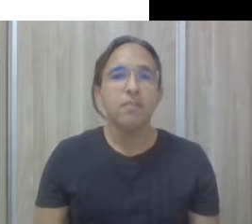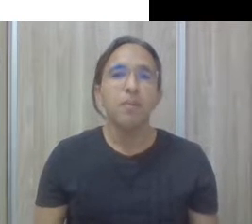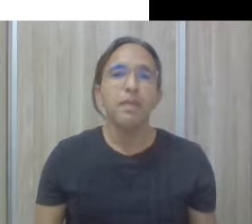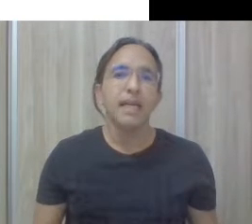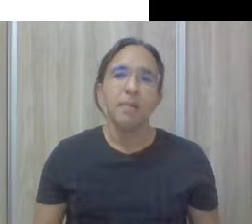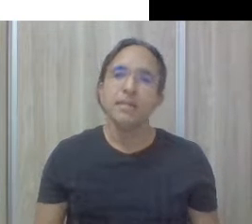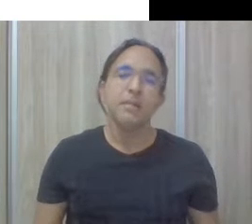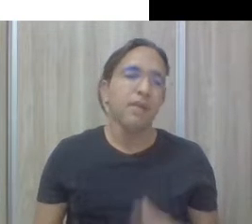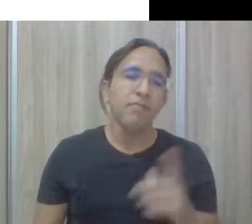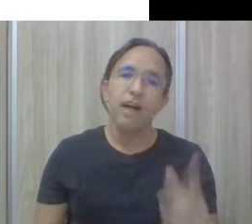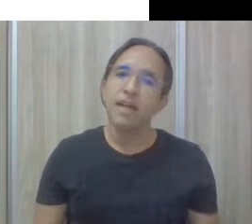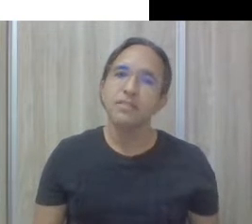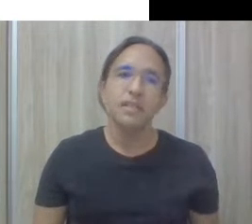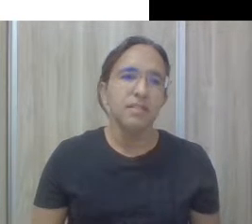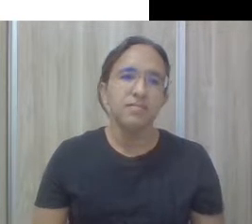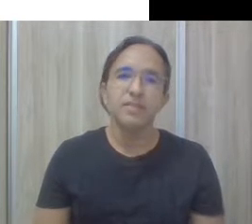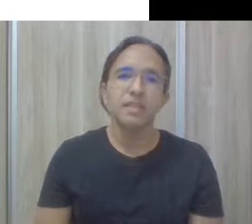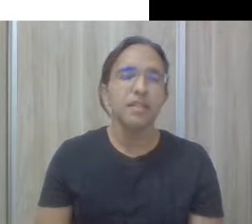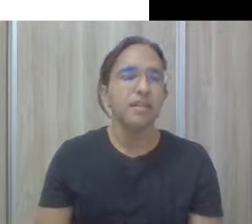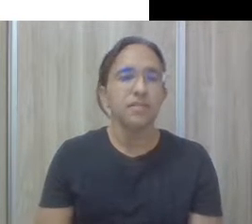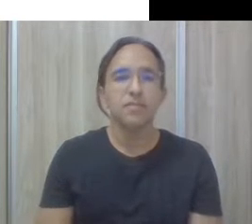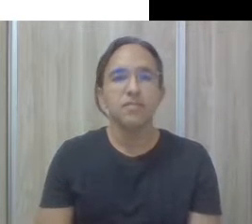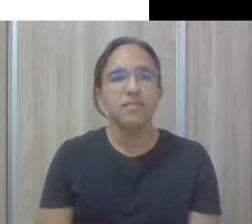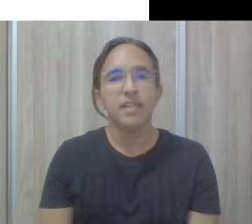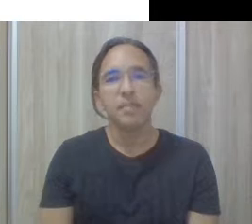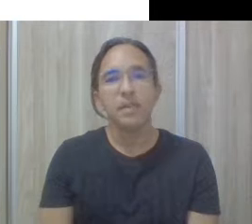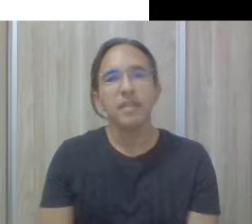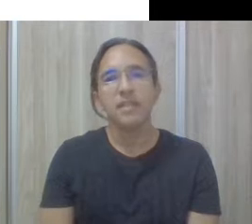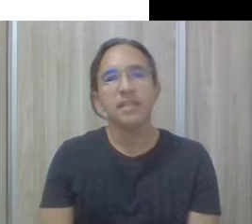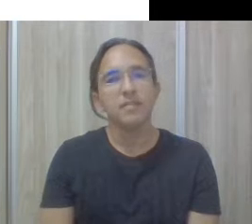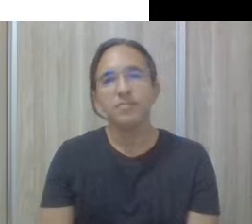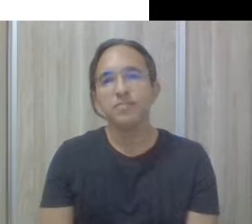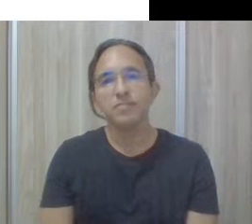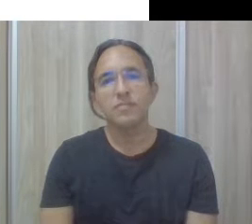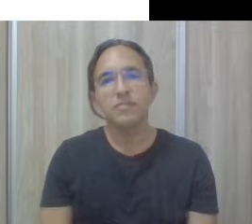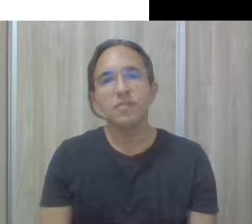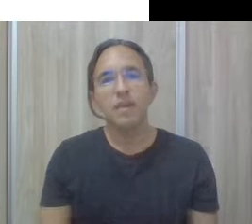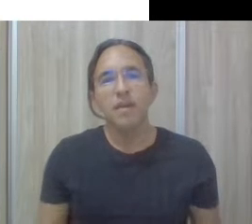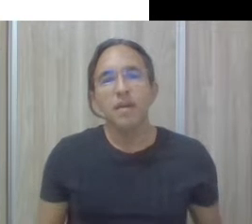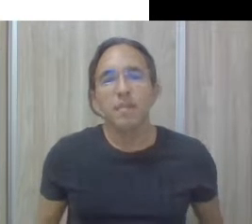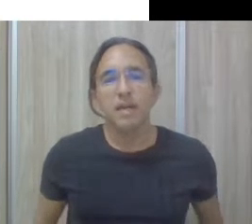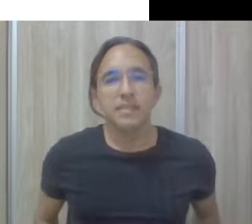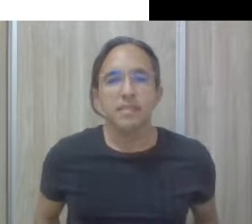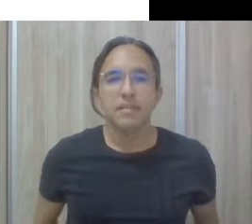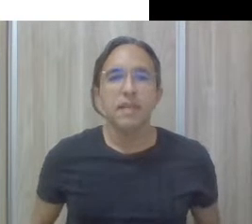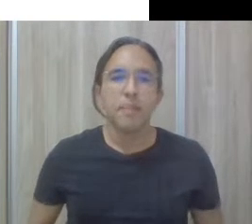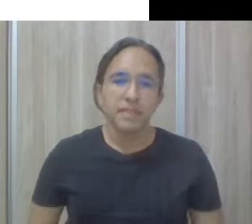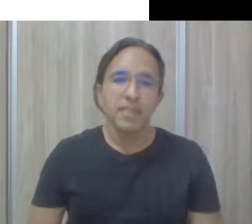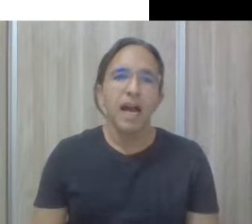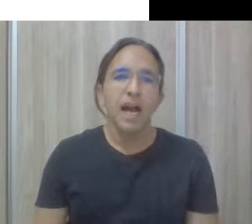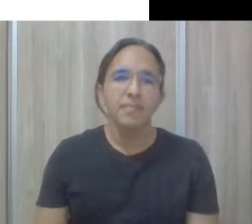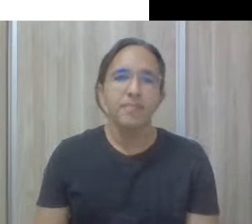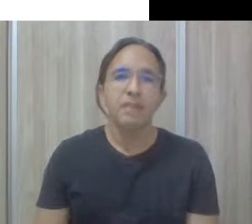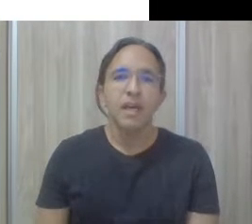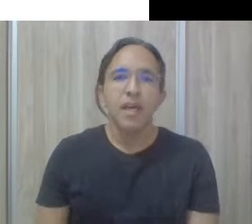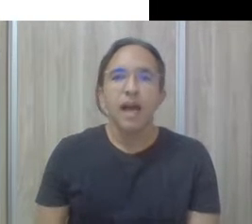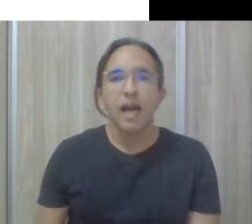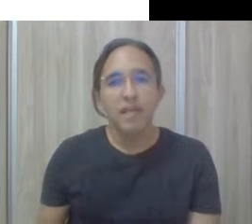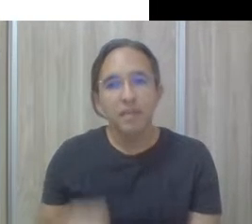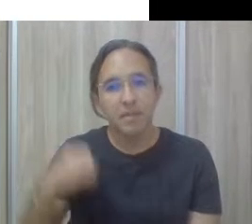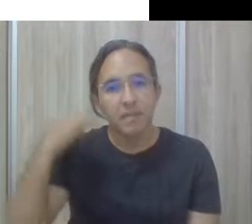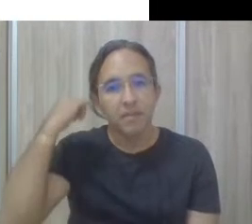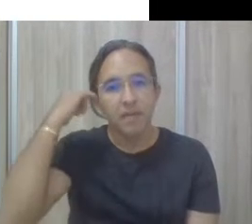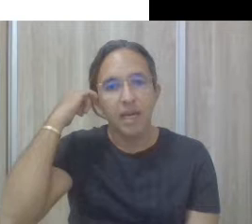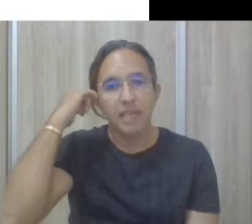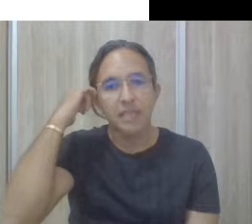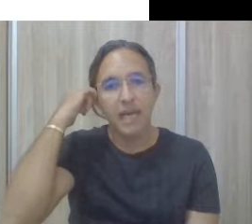é complicado, mas também não é fácil, não, você aprender, não. Mas assim, tem que praticar.